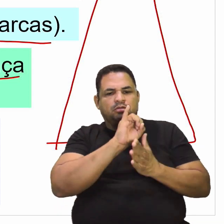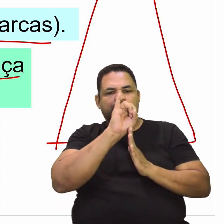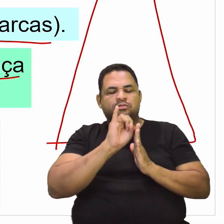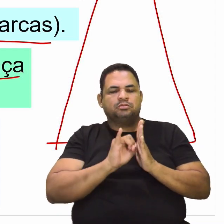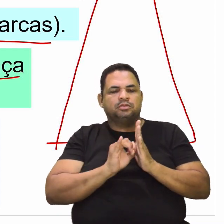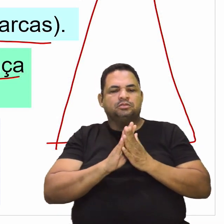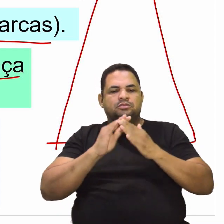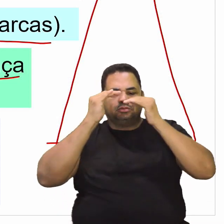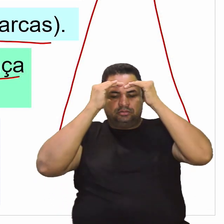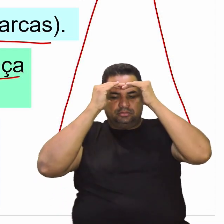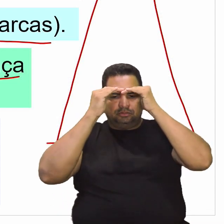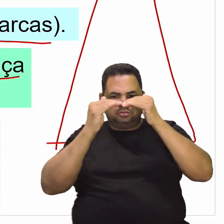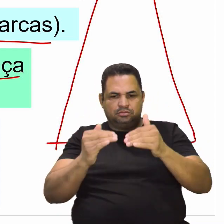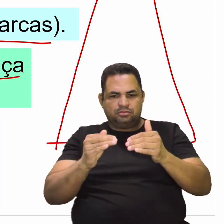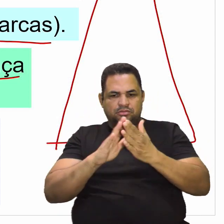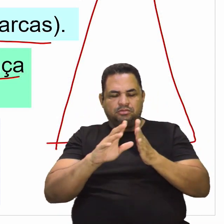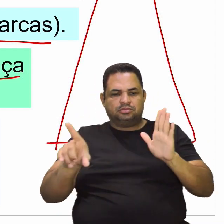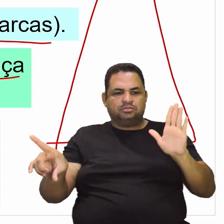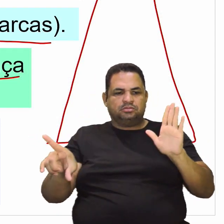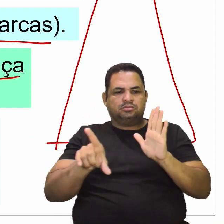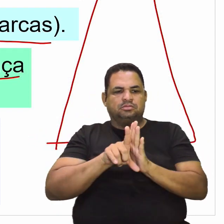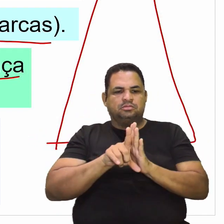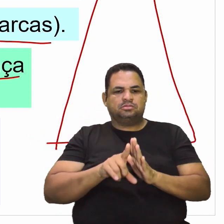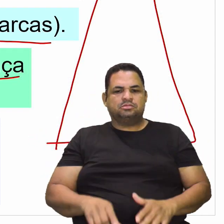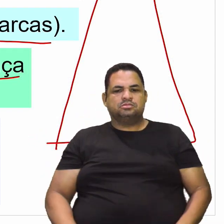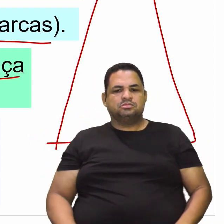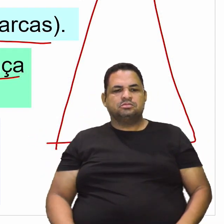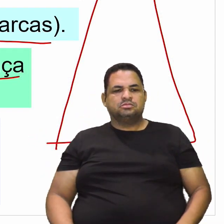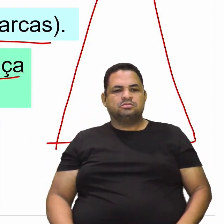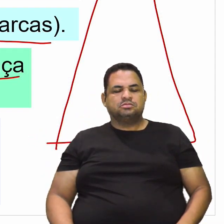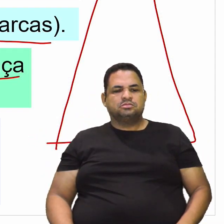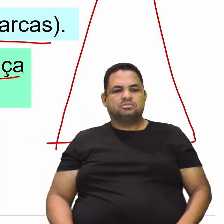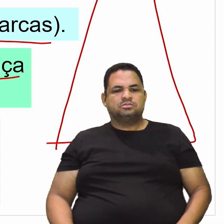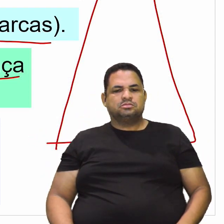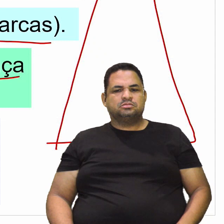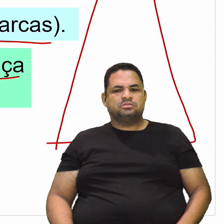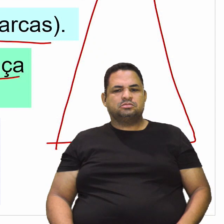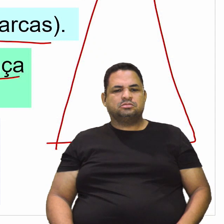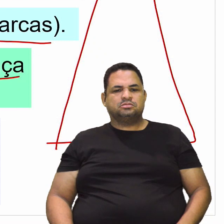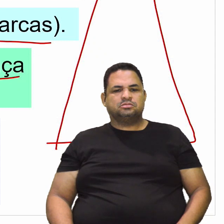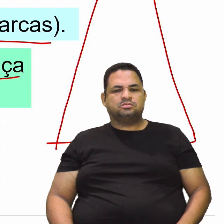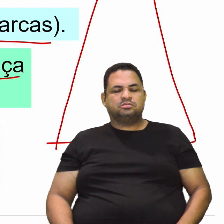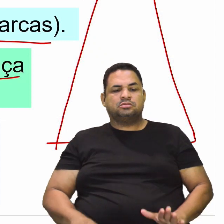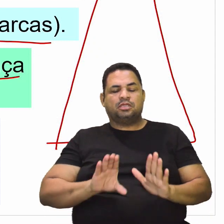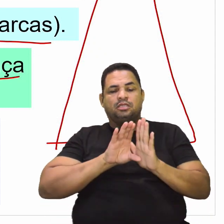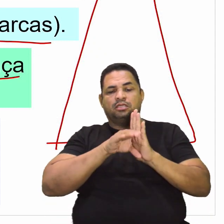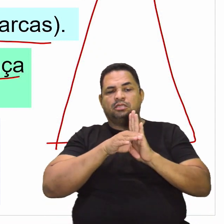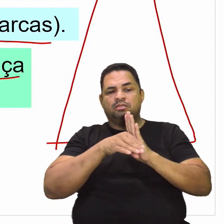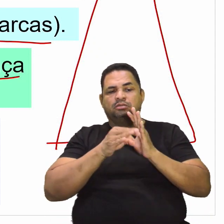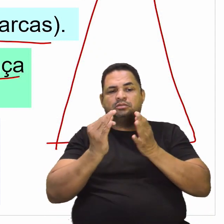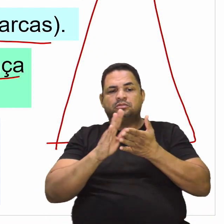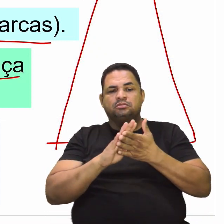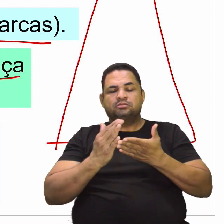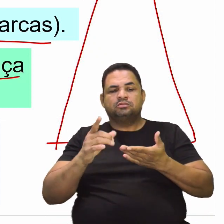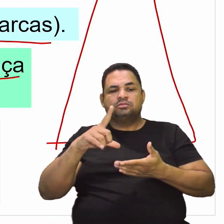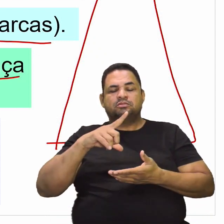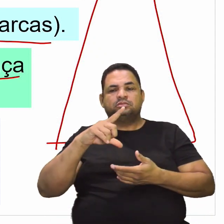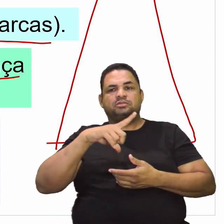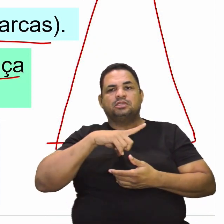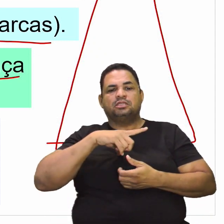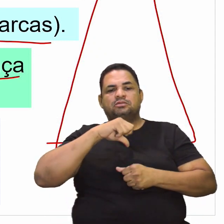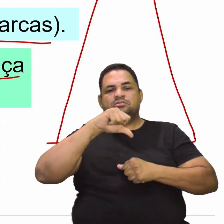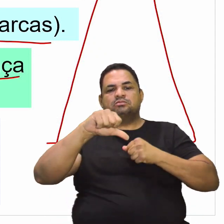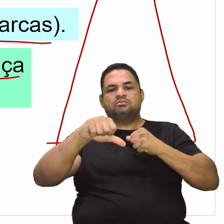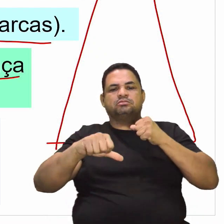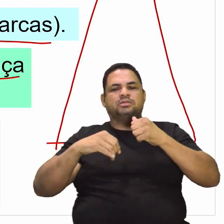leis? Os condes. Essa definição, ela vai sofrer alteração no